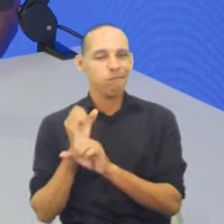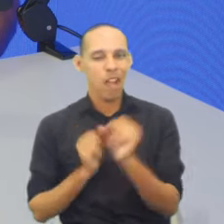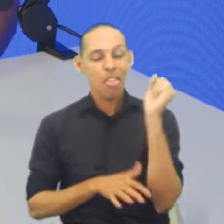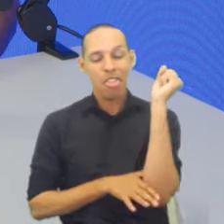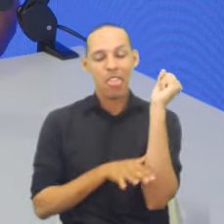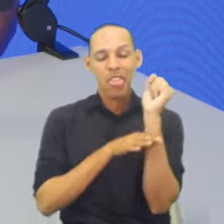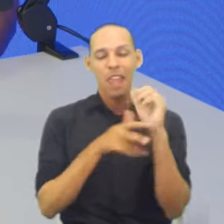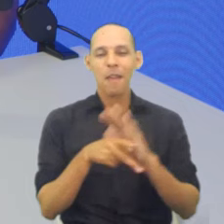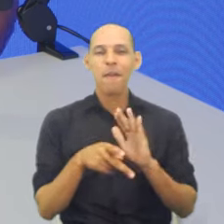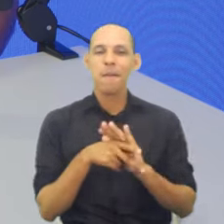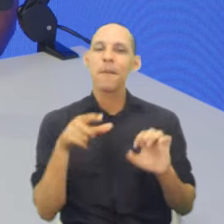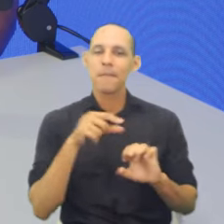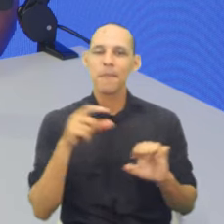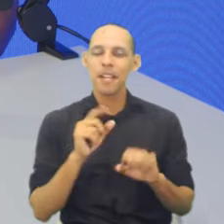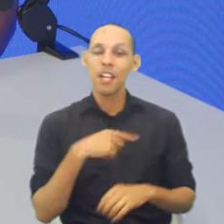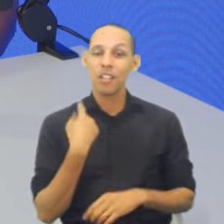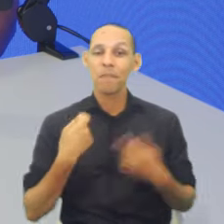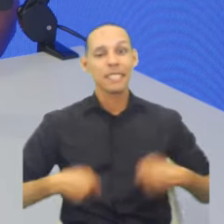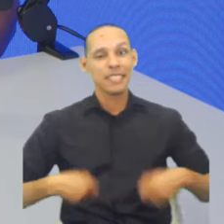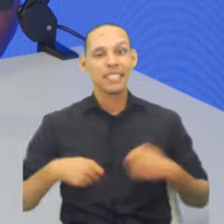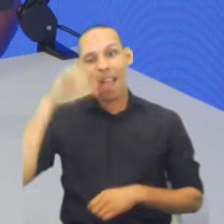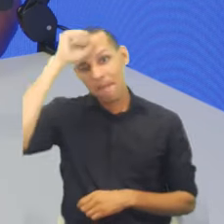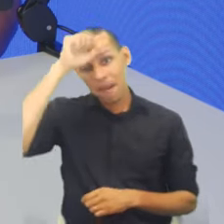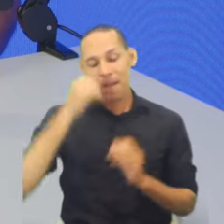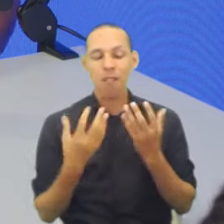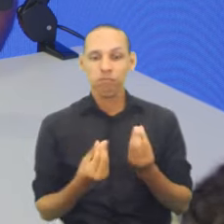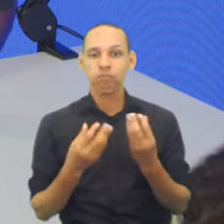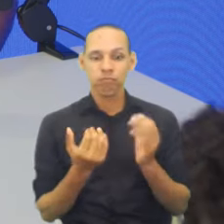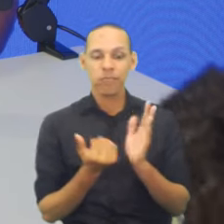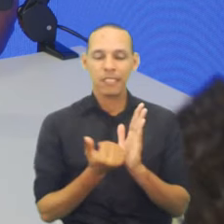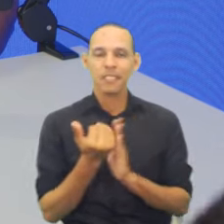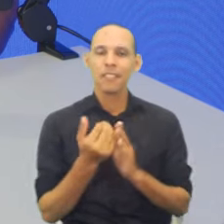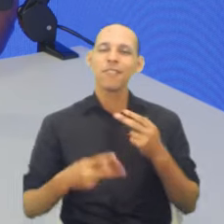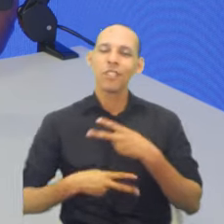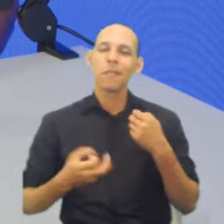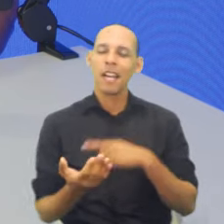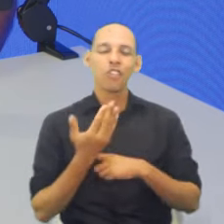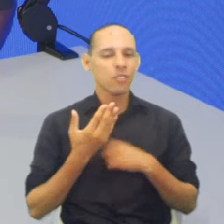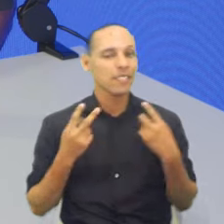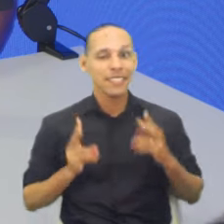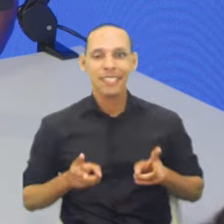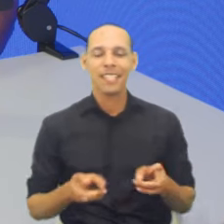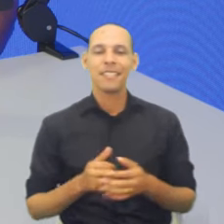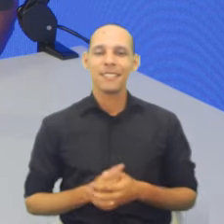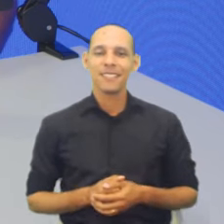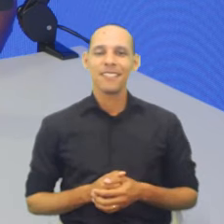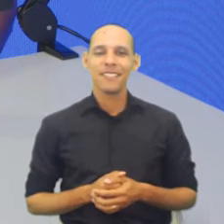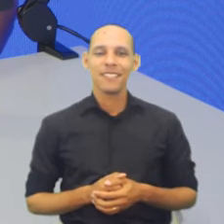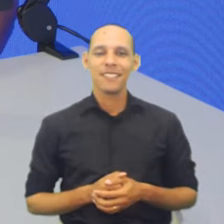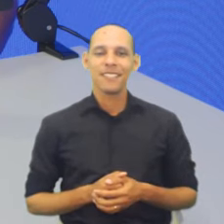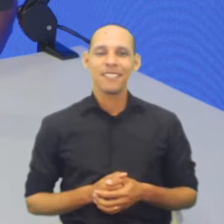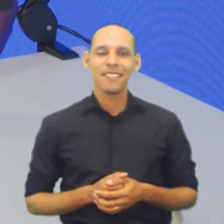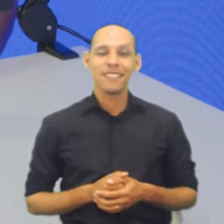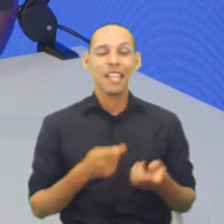empreendedor a gente precisou precisa ainda aprender muito eh e o sebrai tá sempre do nosso lado para isso e os